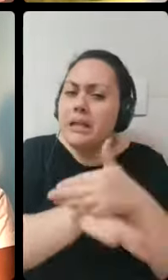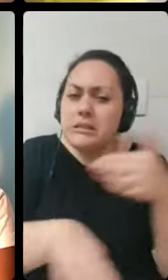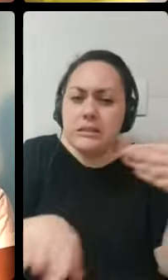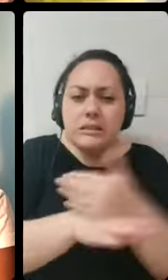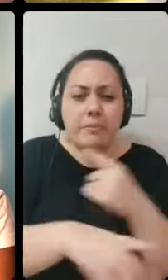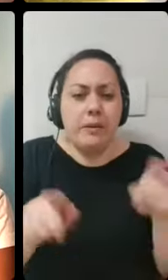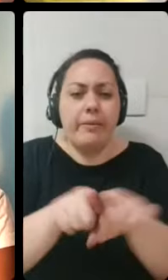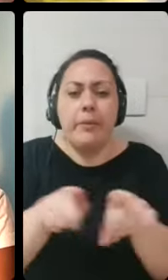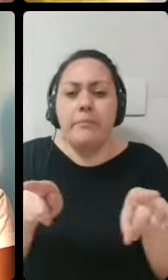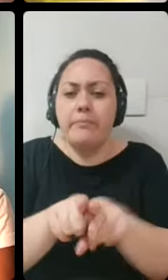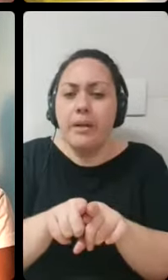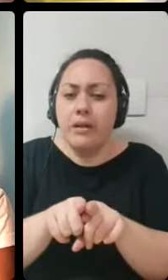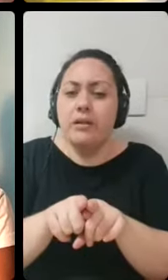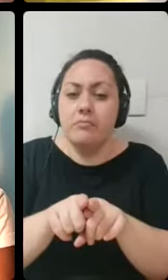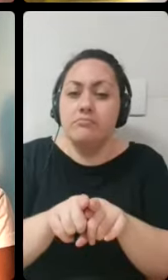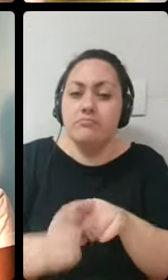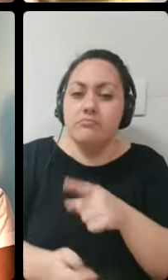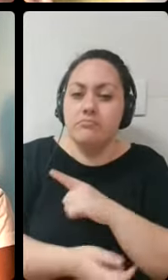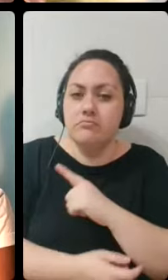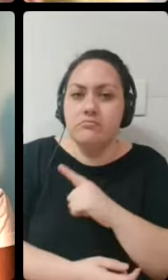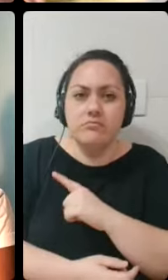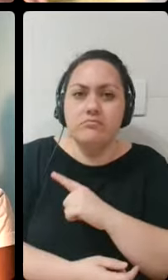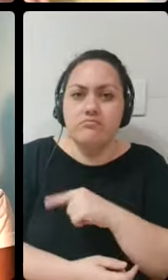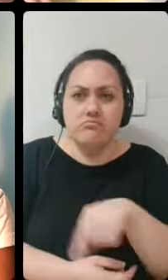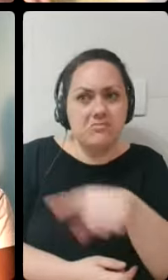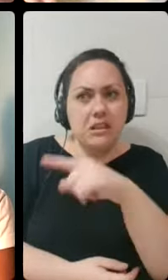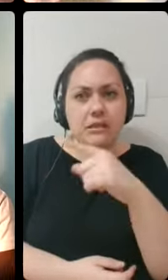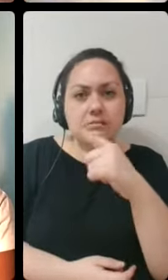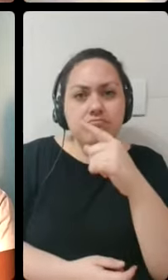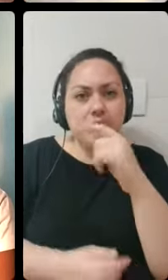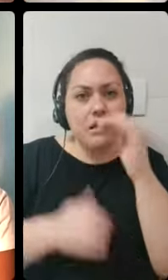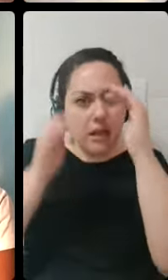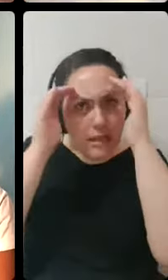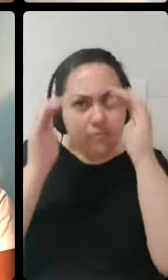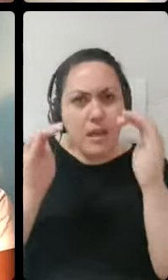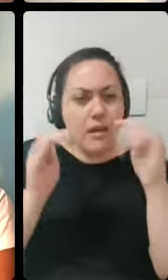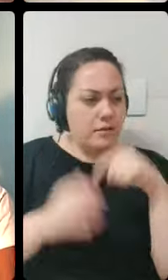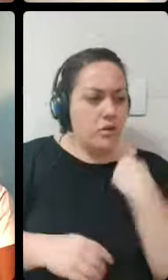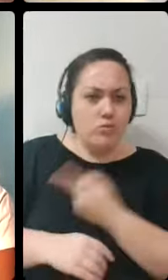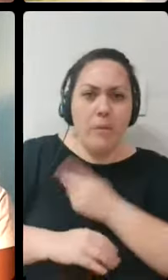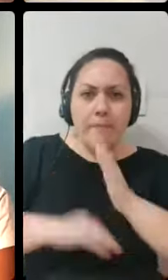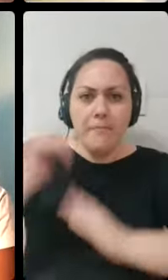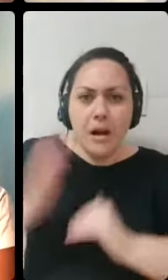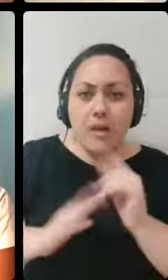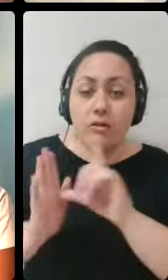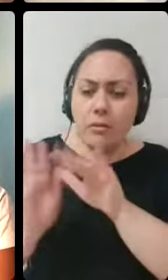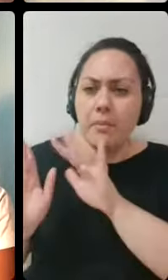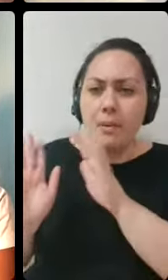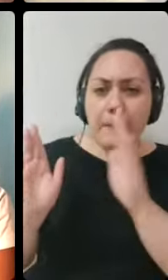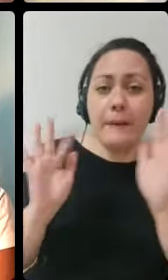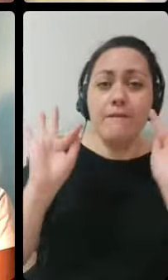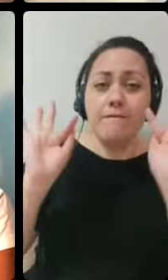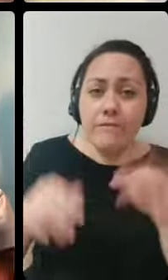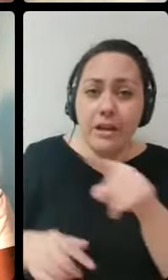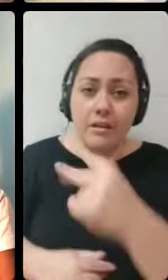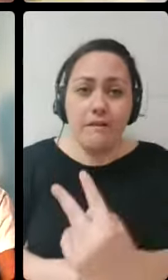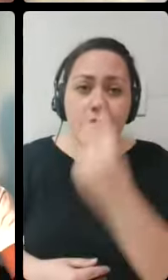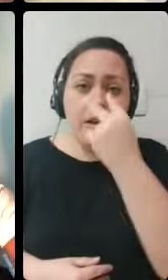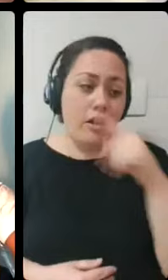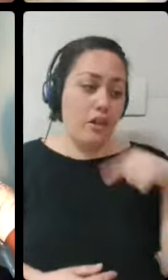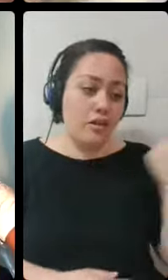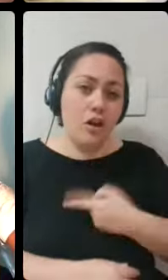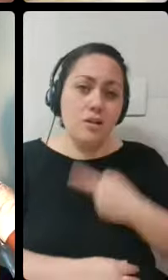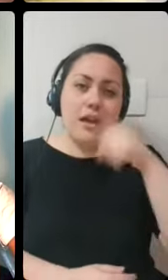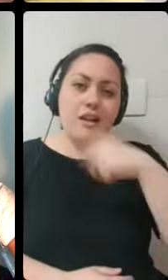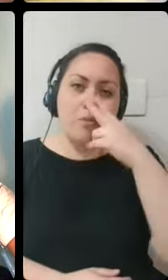tipo, levavam muito a sério as dinâmicas. E no final, assim, a gente via que eles nos viam como professores. E é muito